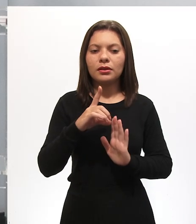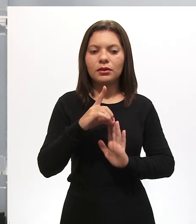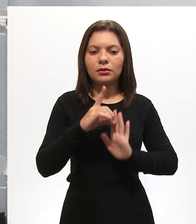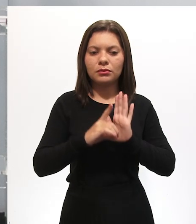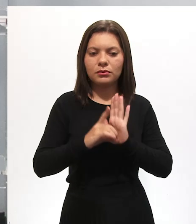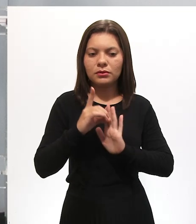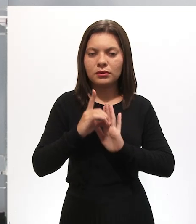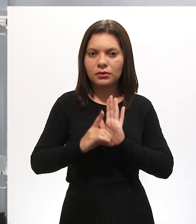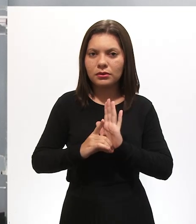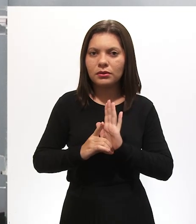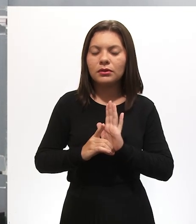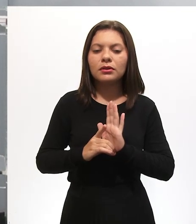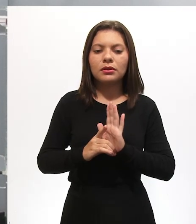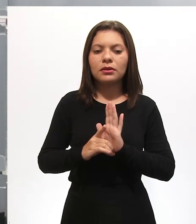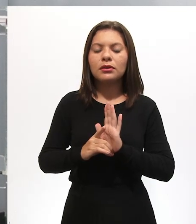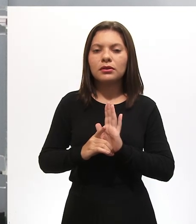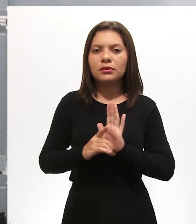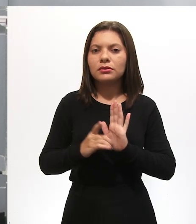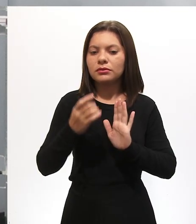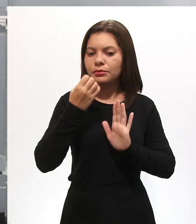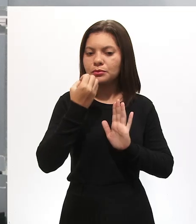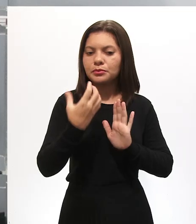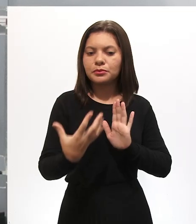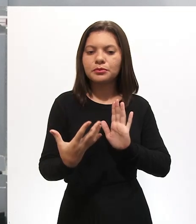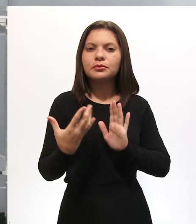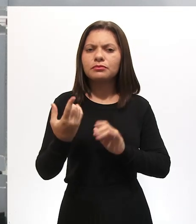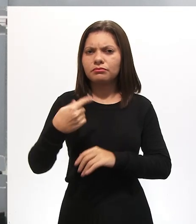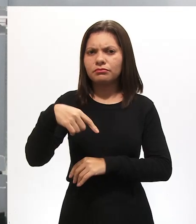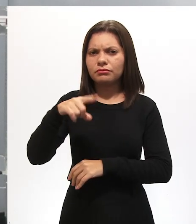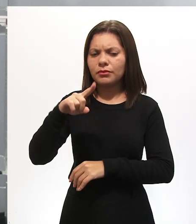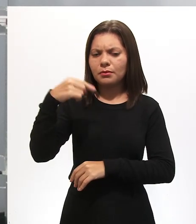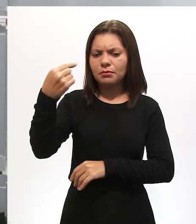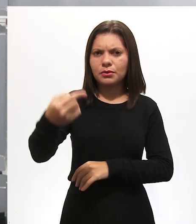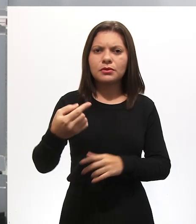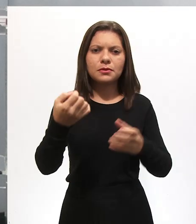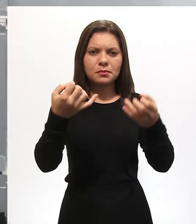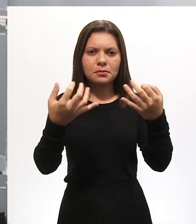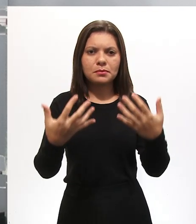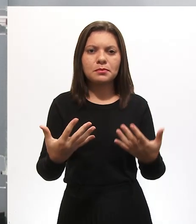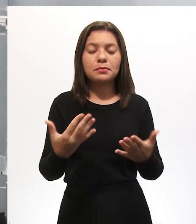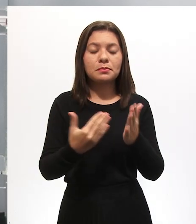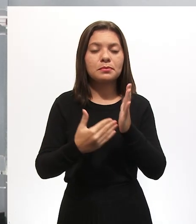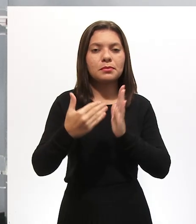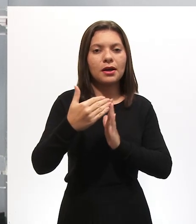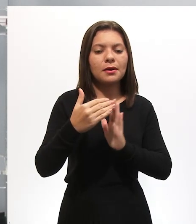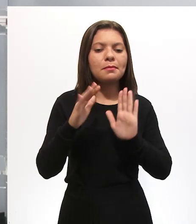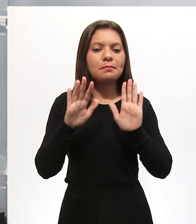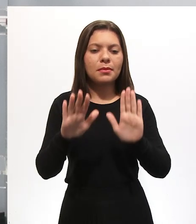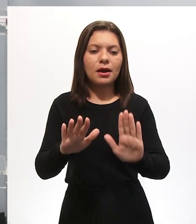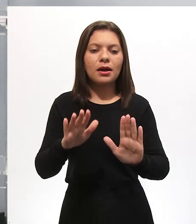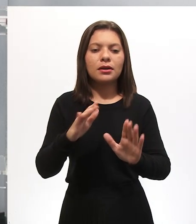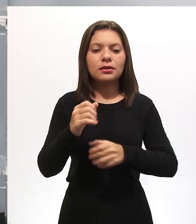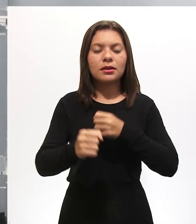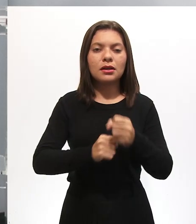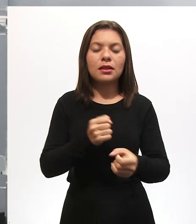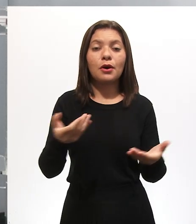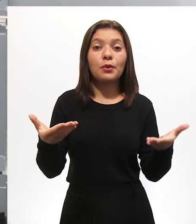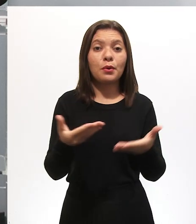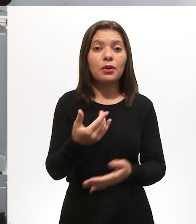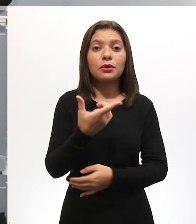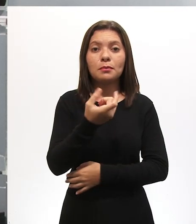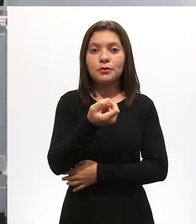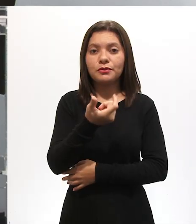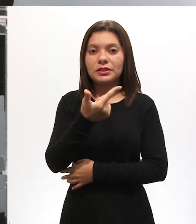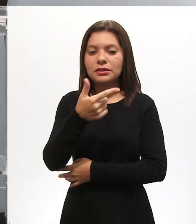muito contemporâneo. Daqui a pouco a gente volta a falar em outros exemplos da LDB. Mas, nesse ano de 2025, nós